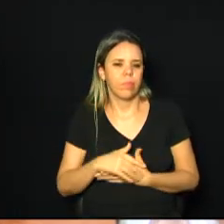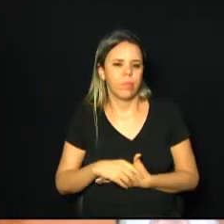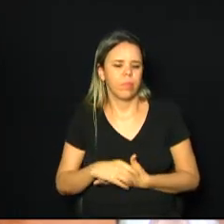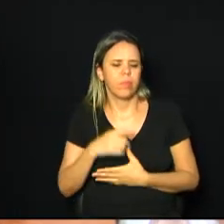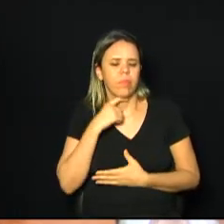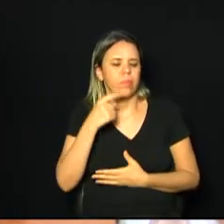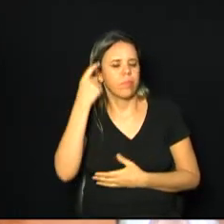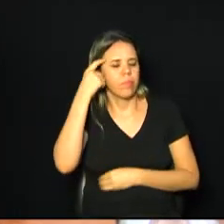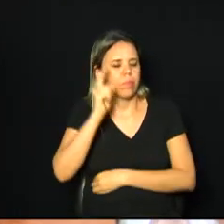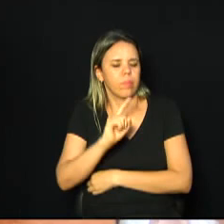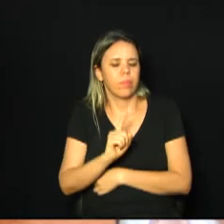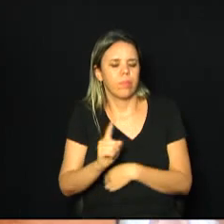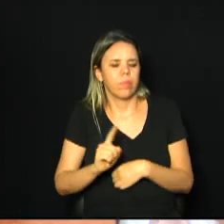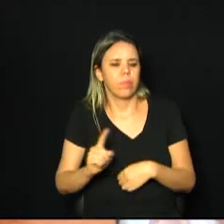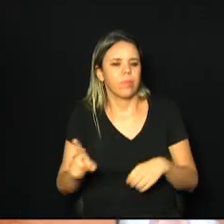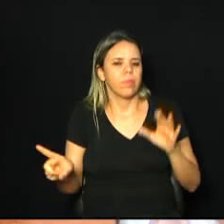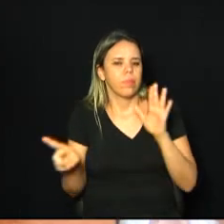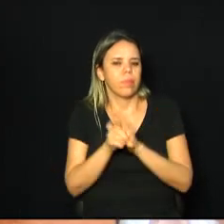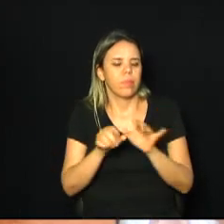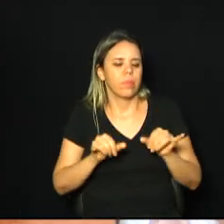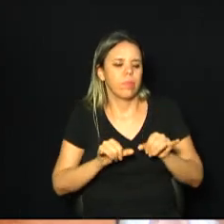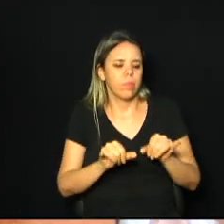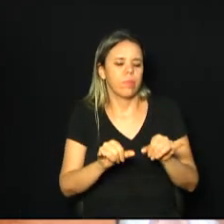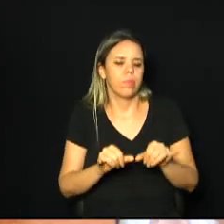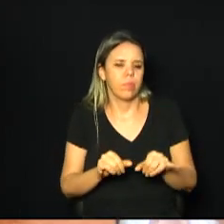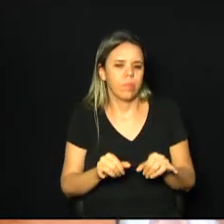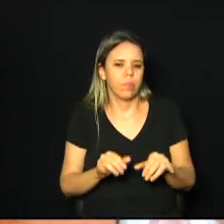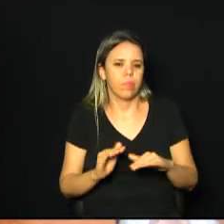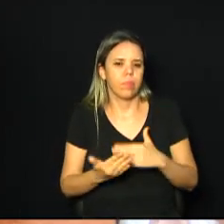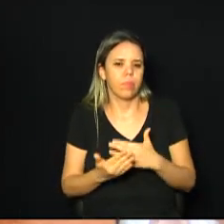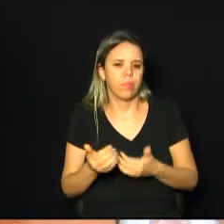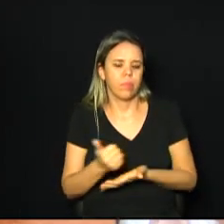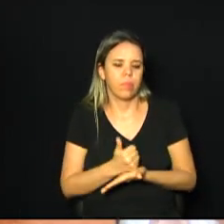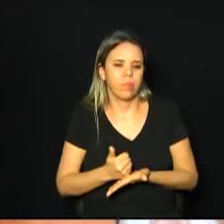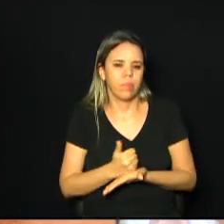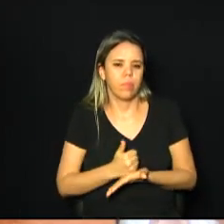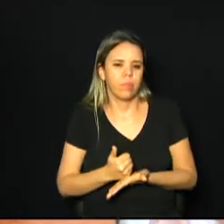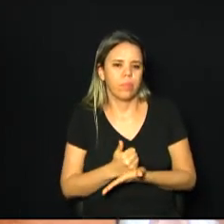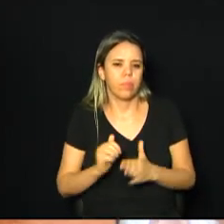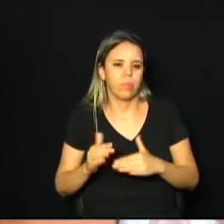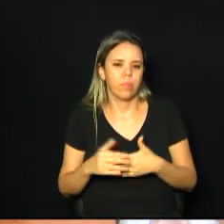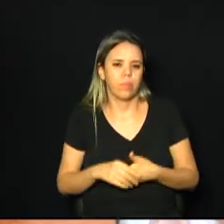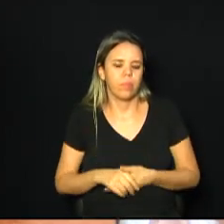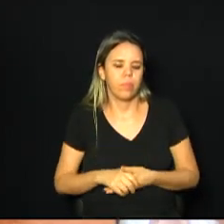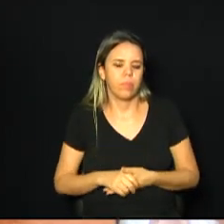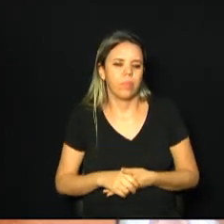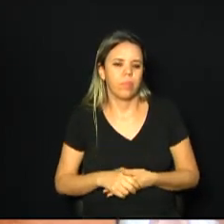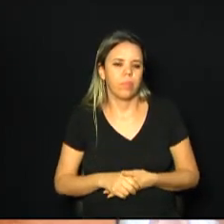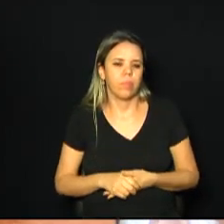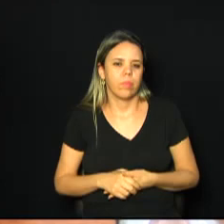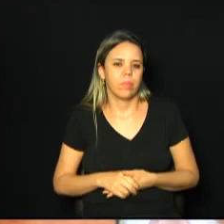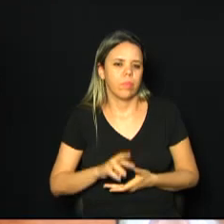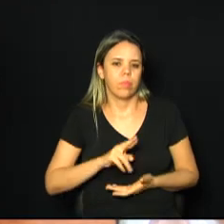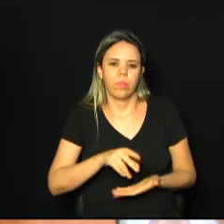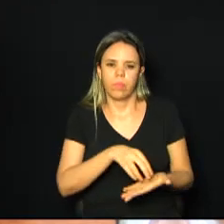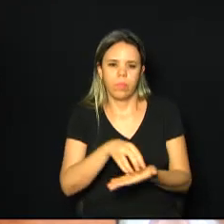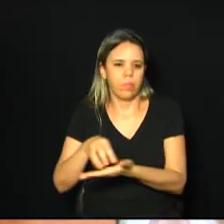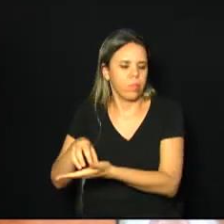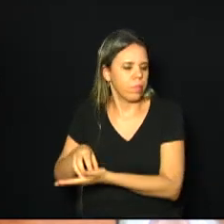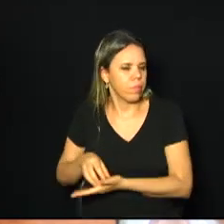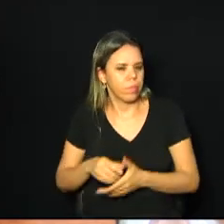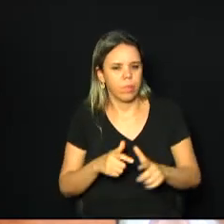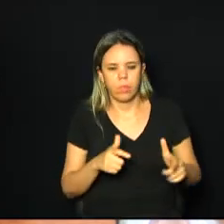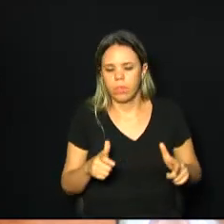pensou no dono do mercadinho da esquina, da farmácia do bairro, que não é uma rede de um